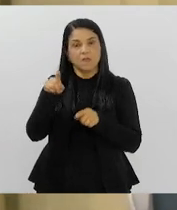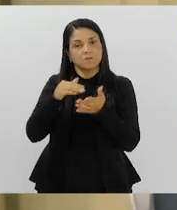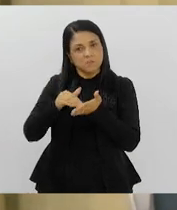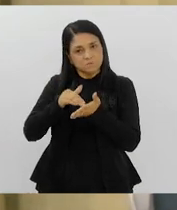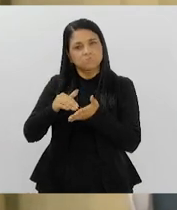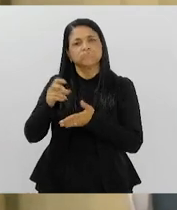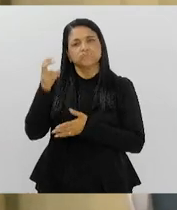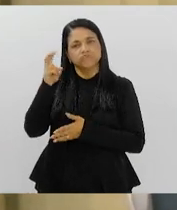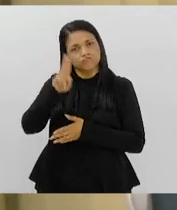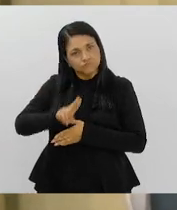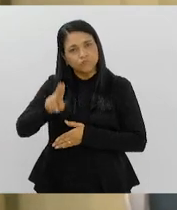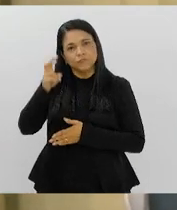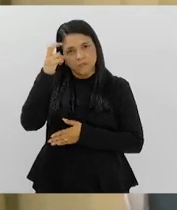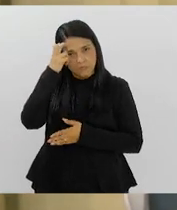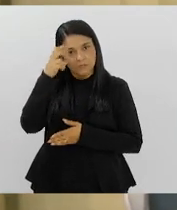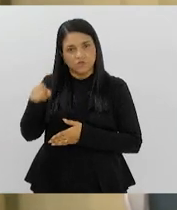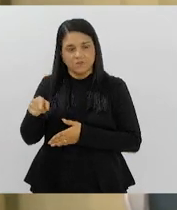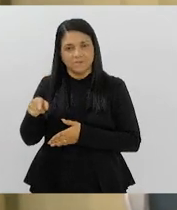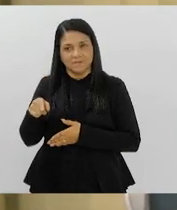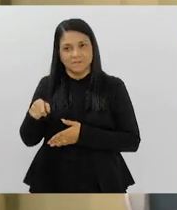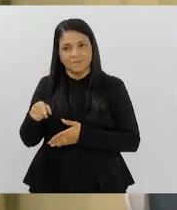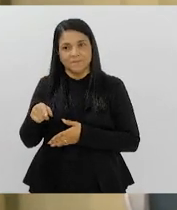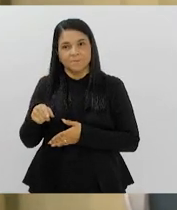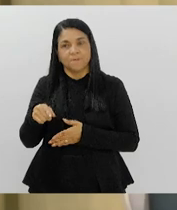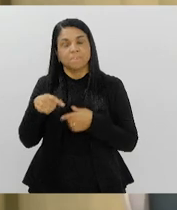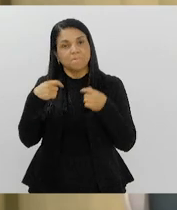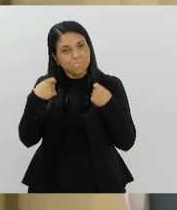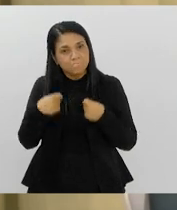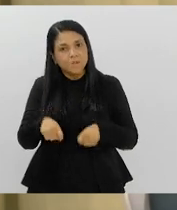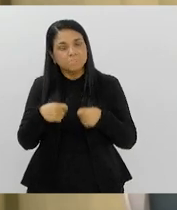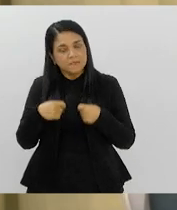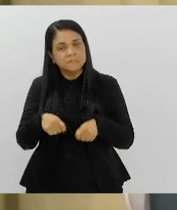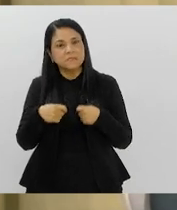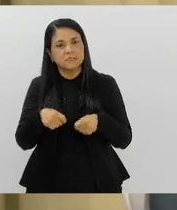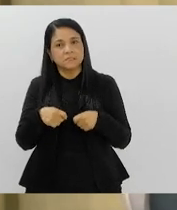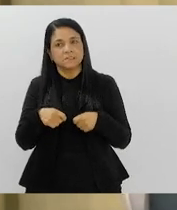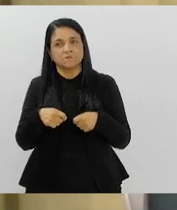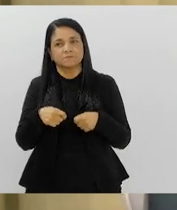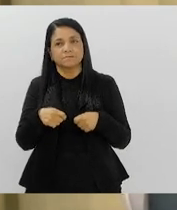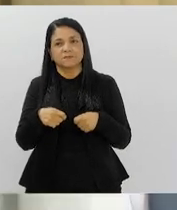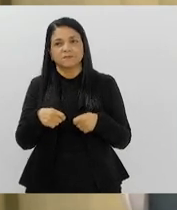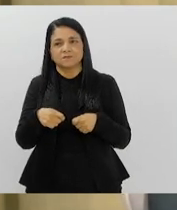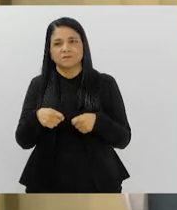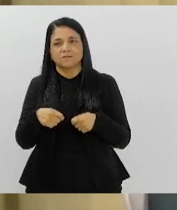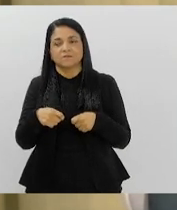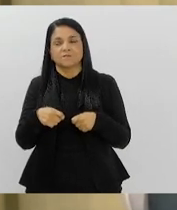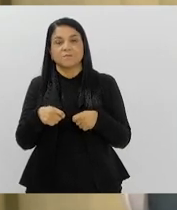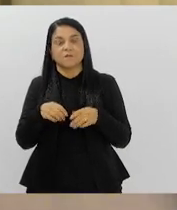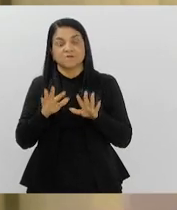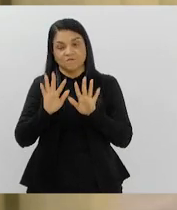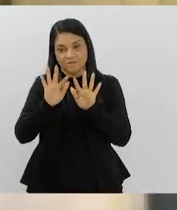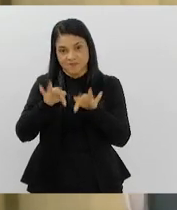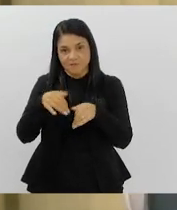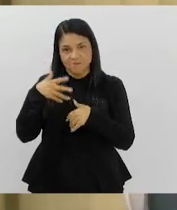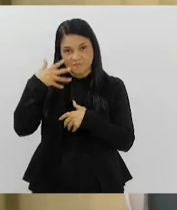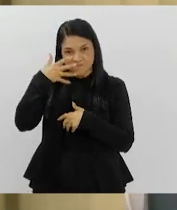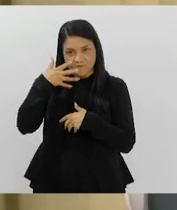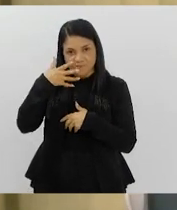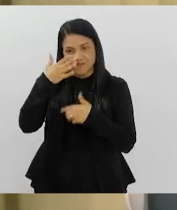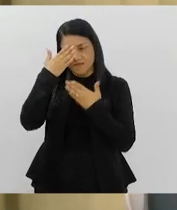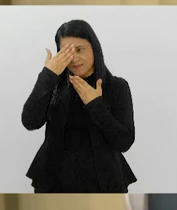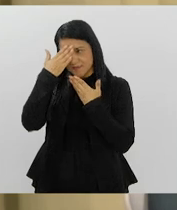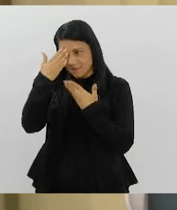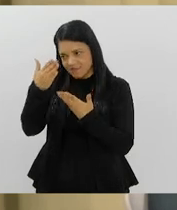inteligência. Então, isso sim é um caminho sem volta. E aí, para encerrar a minha fala, agradecendo mais uma vez a